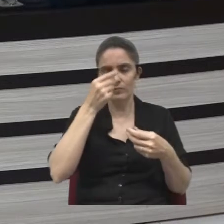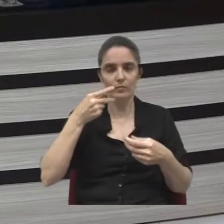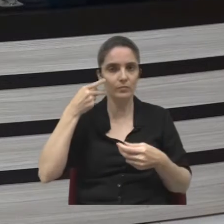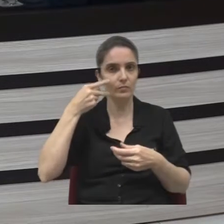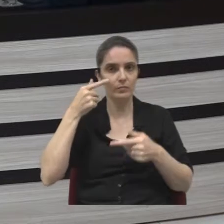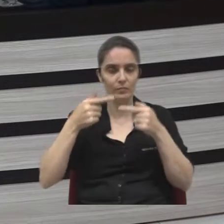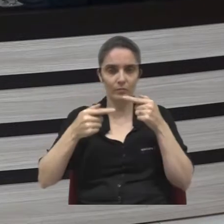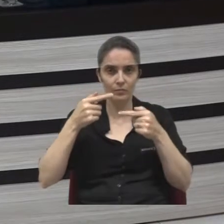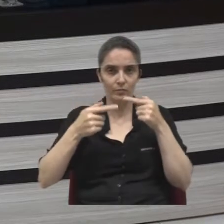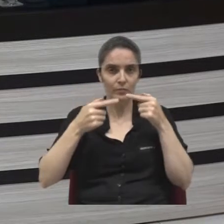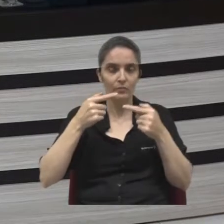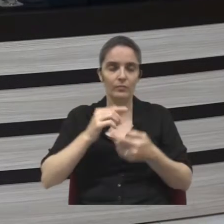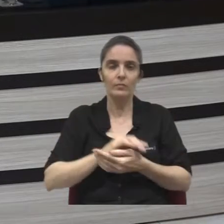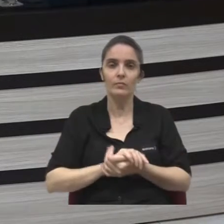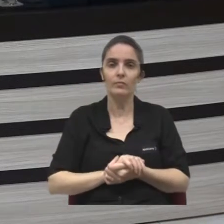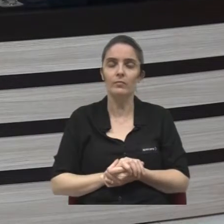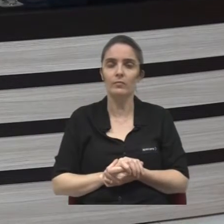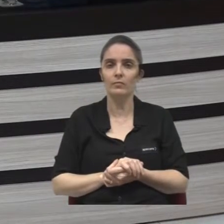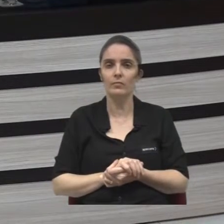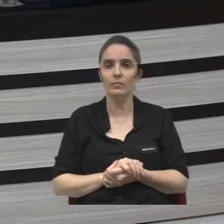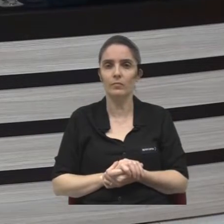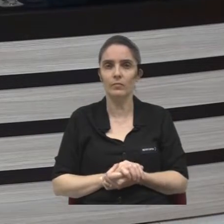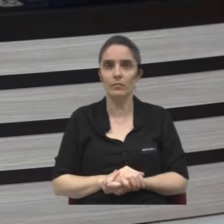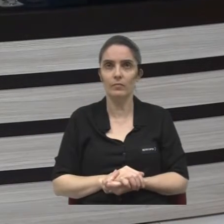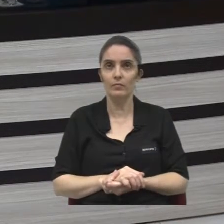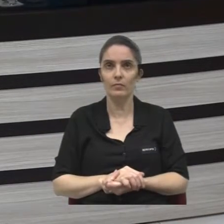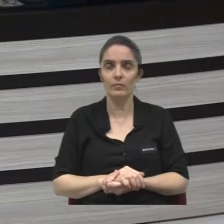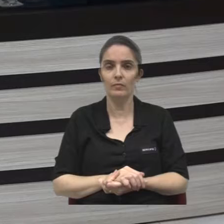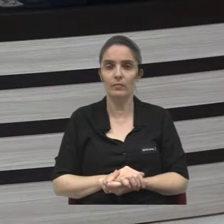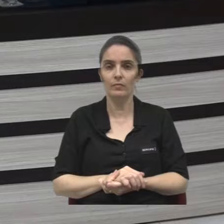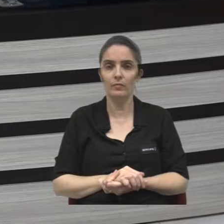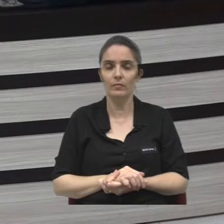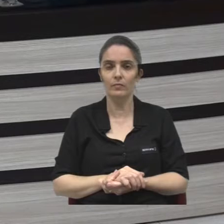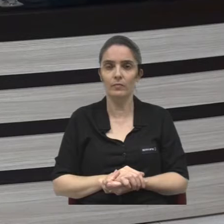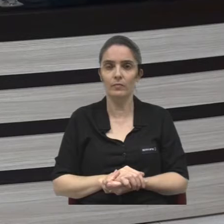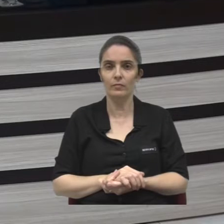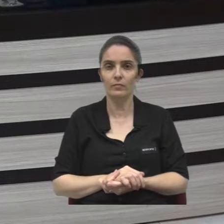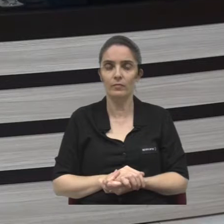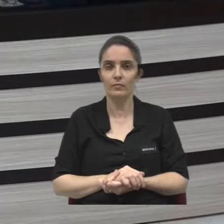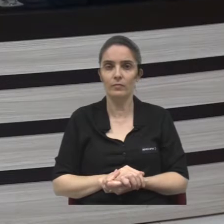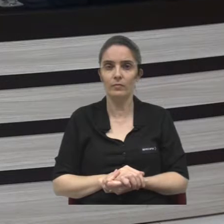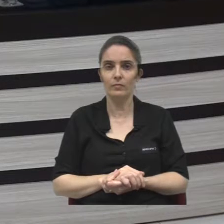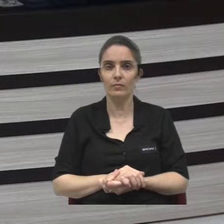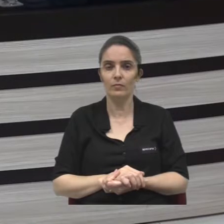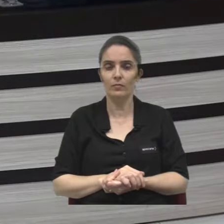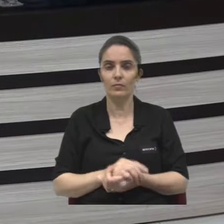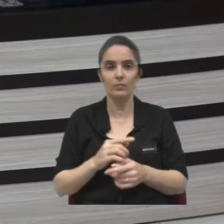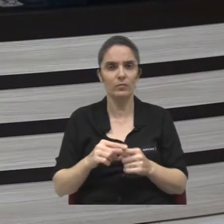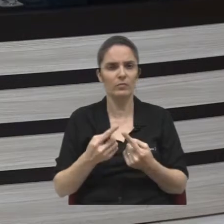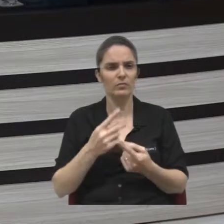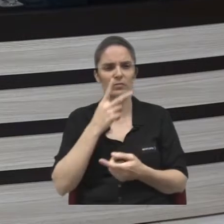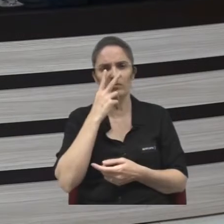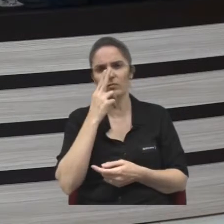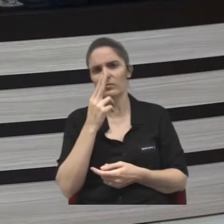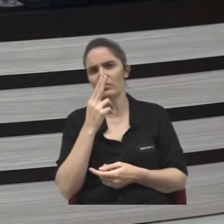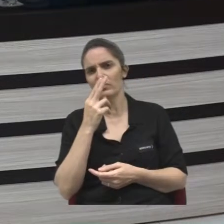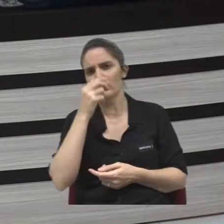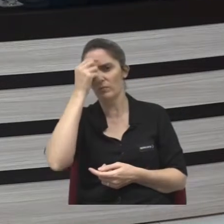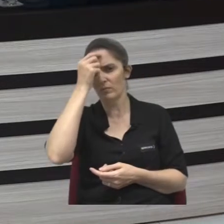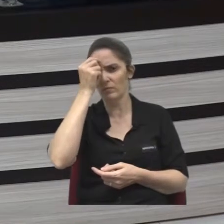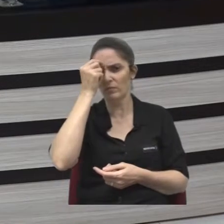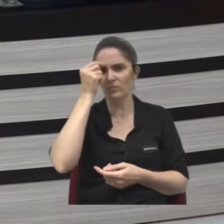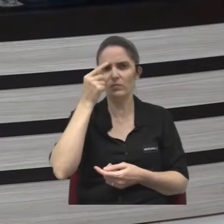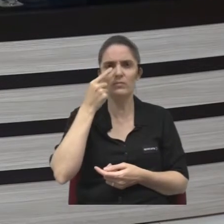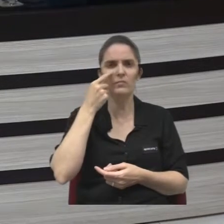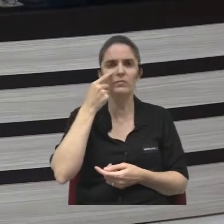requerimento 410? Manifesto interesse, mas acho que o vereador Dr. Rafael Camargo está vendo alguma coisa.